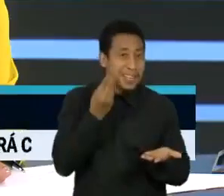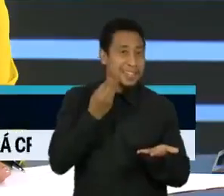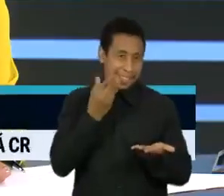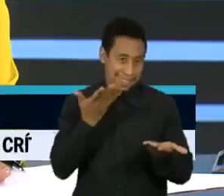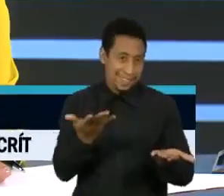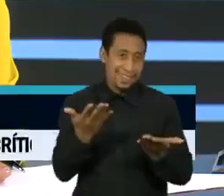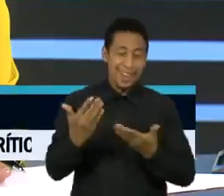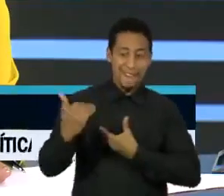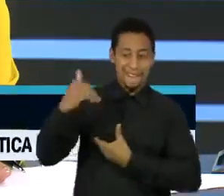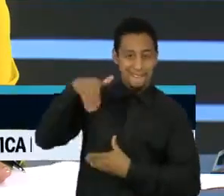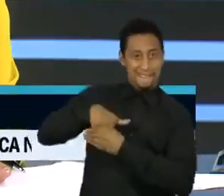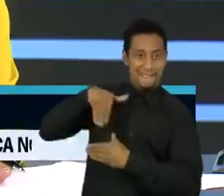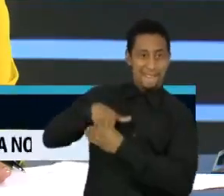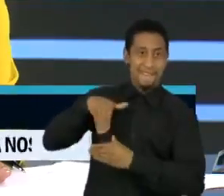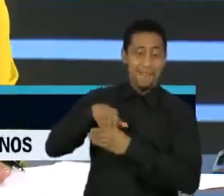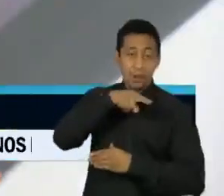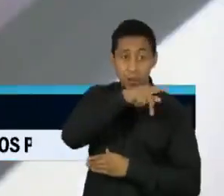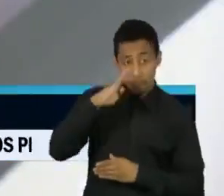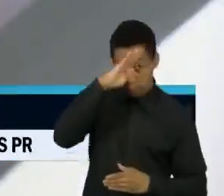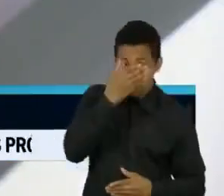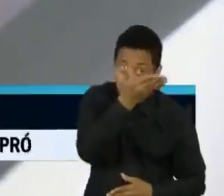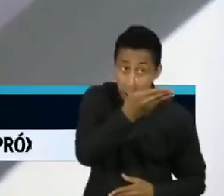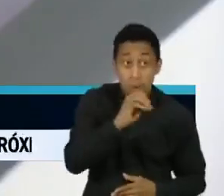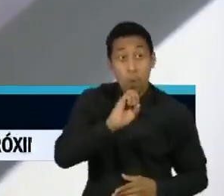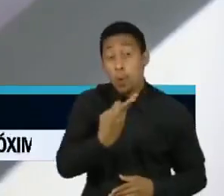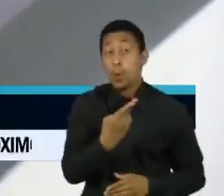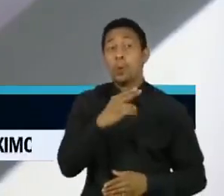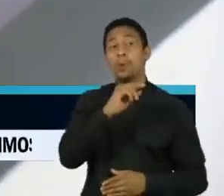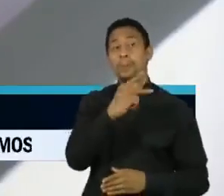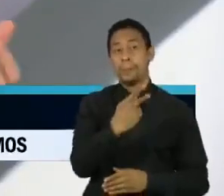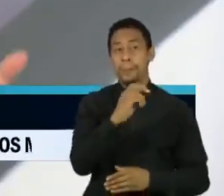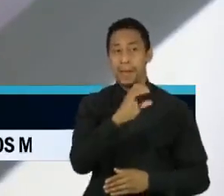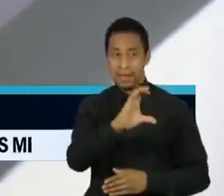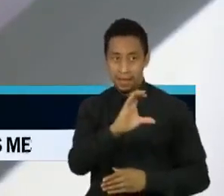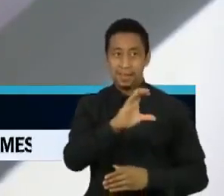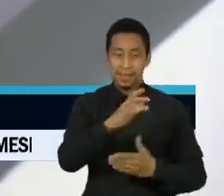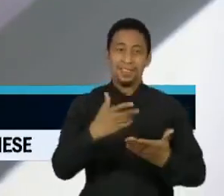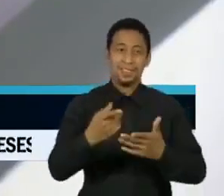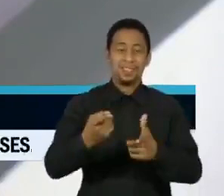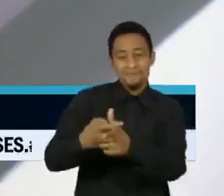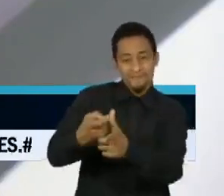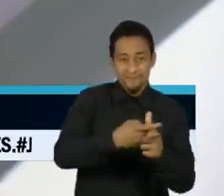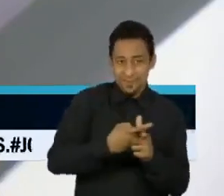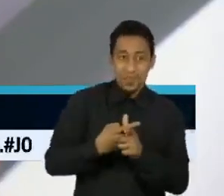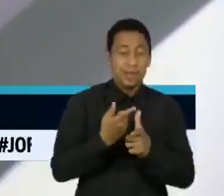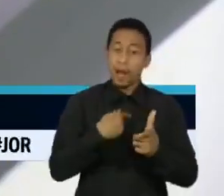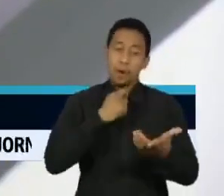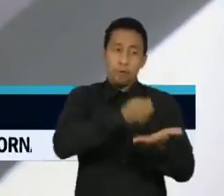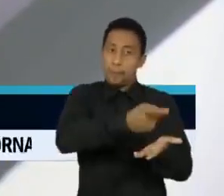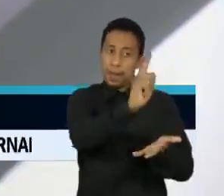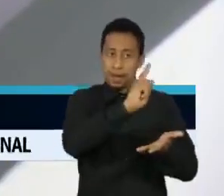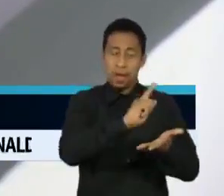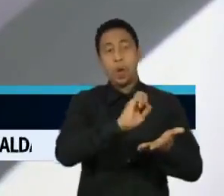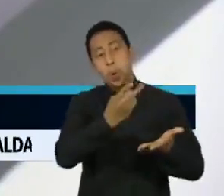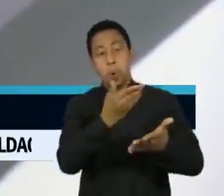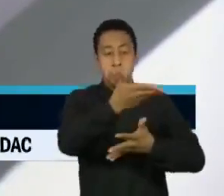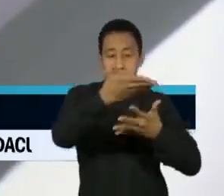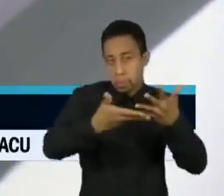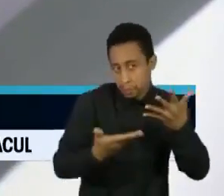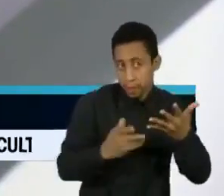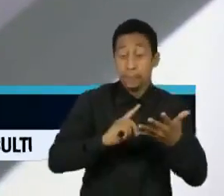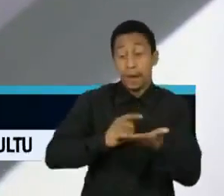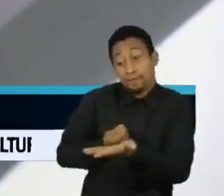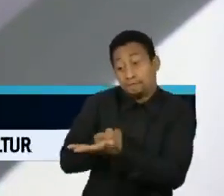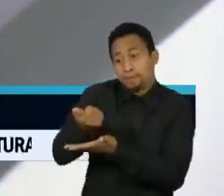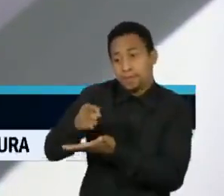do presidente Jair Bolsonaro. Ou essa PEC dos precatórios, que também gera insegurança no mercado. Isso tudo vai resultando numa alta